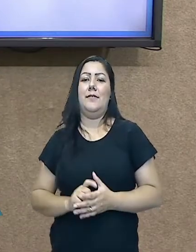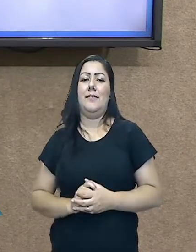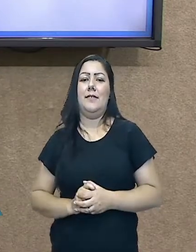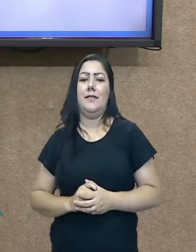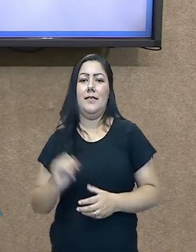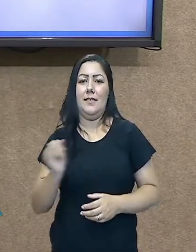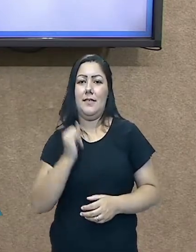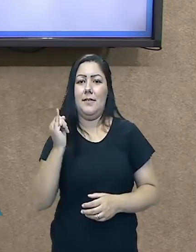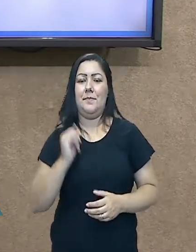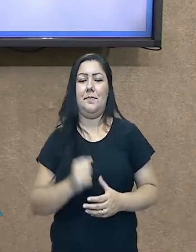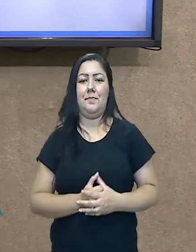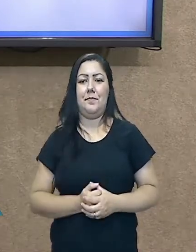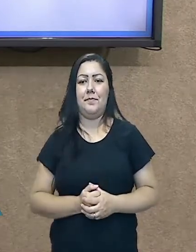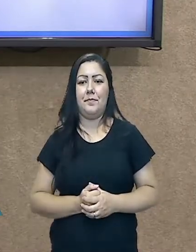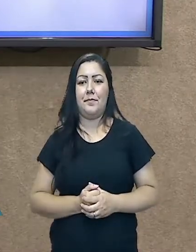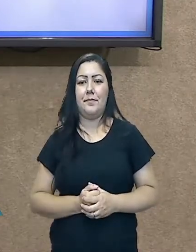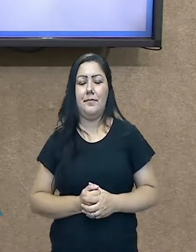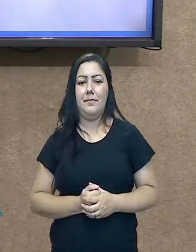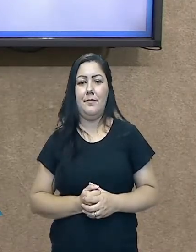ok?